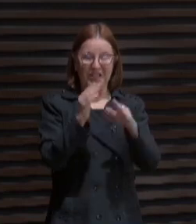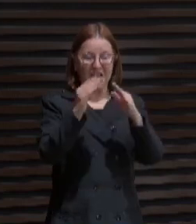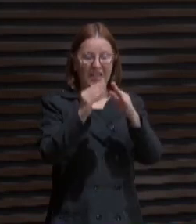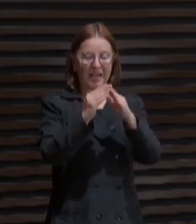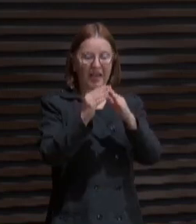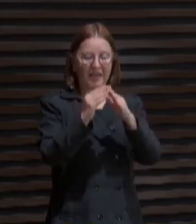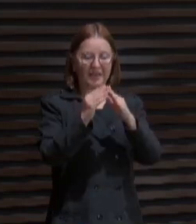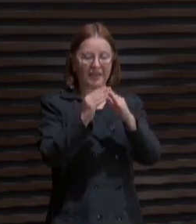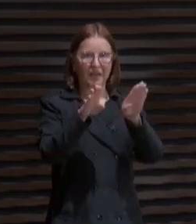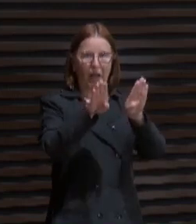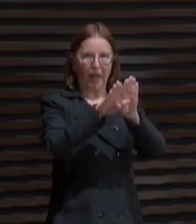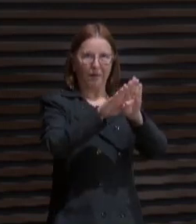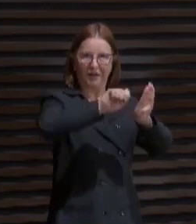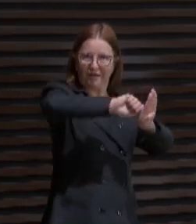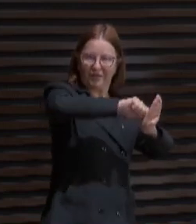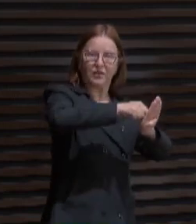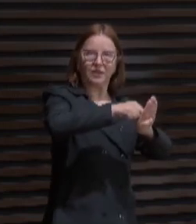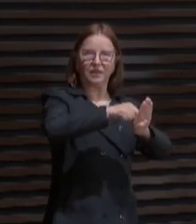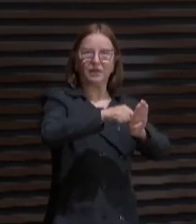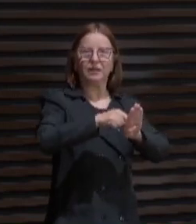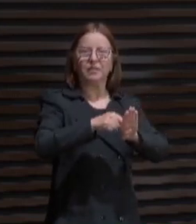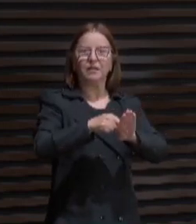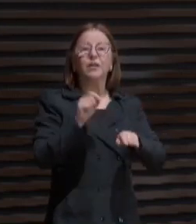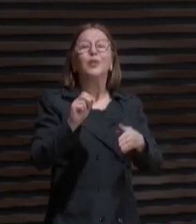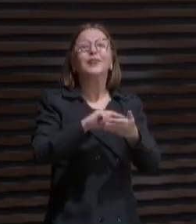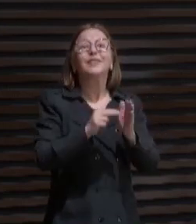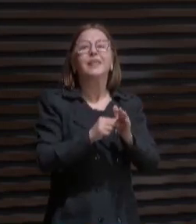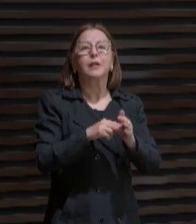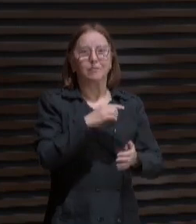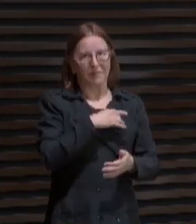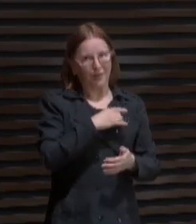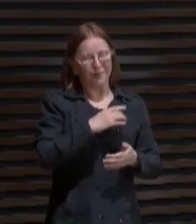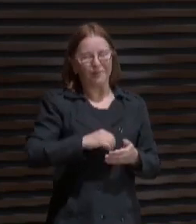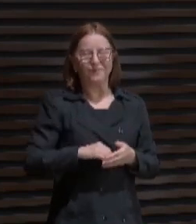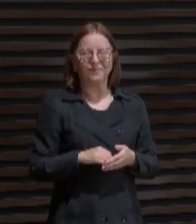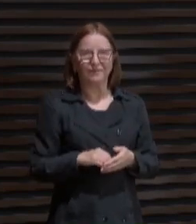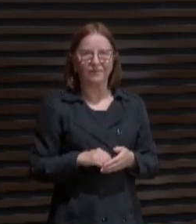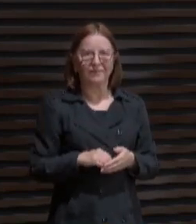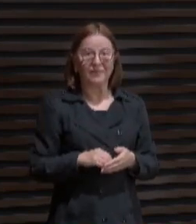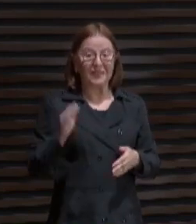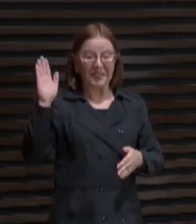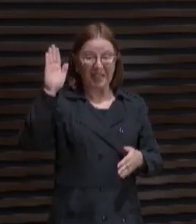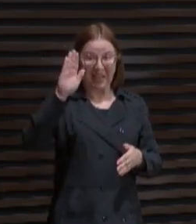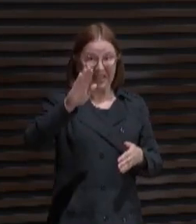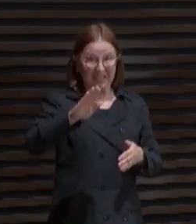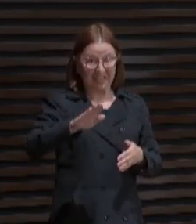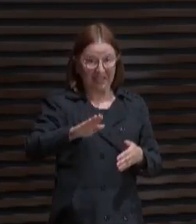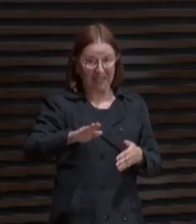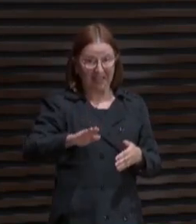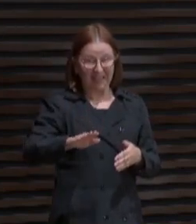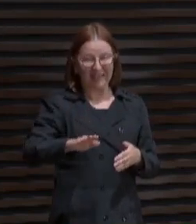é, com medo. A saber, ao cair da tarde daquele dia,